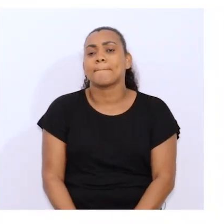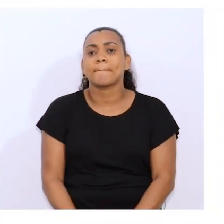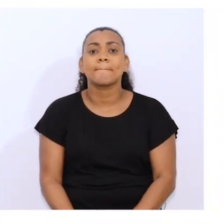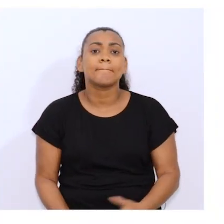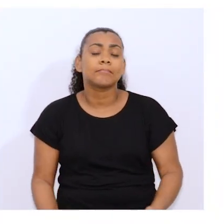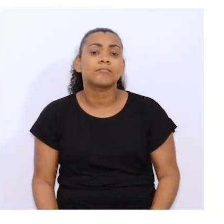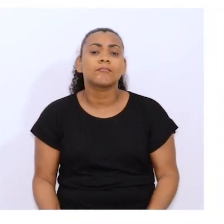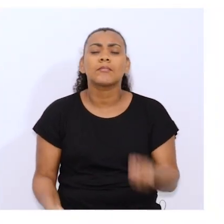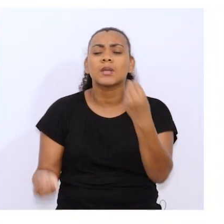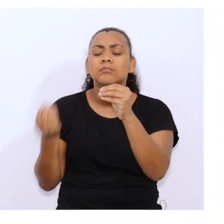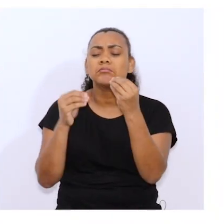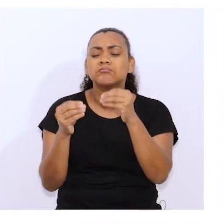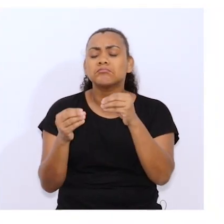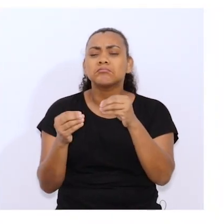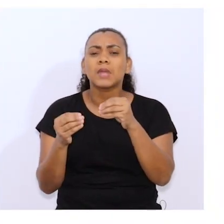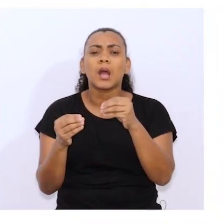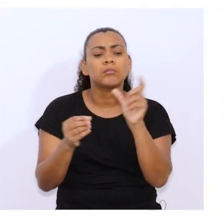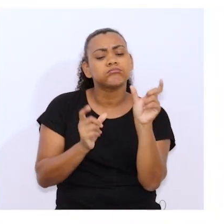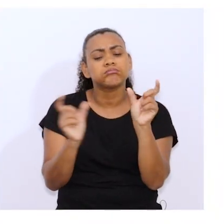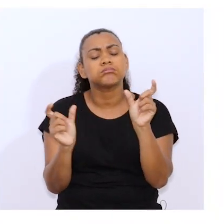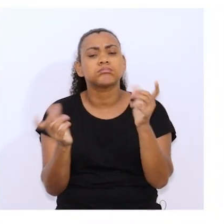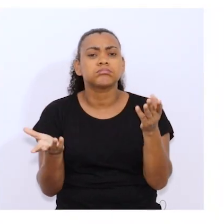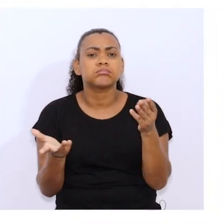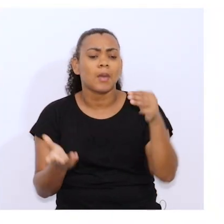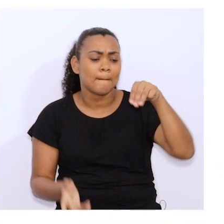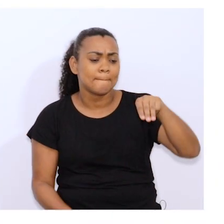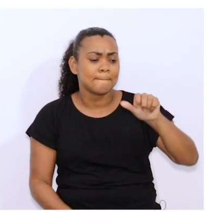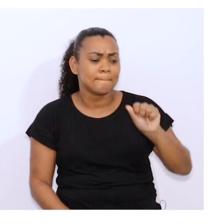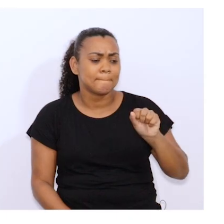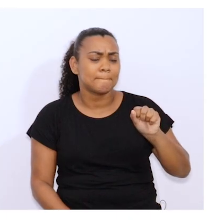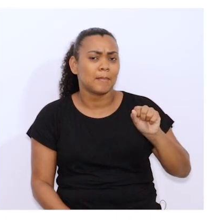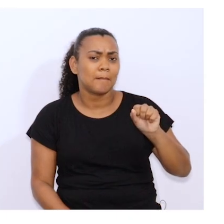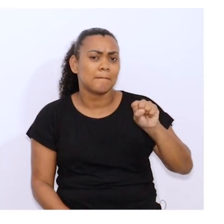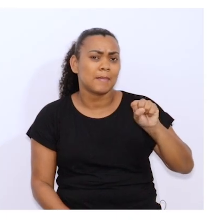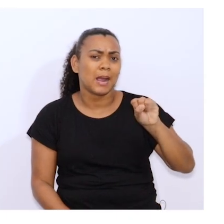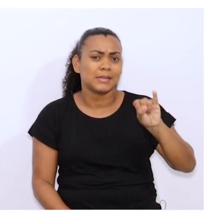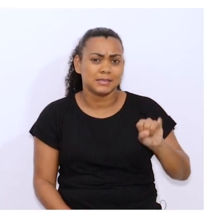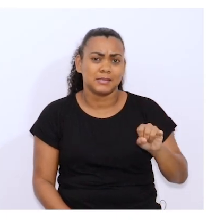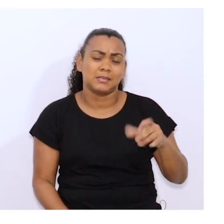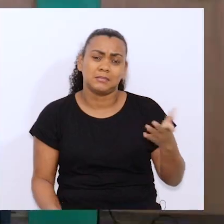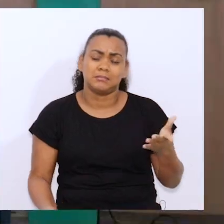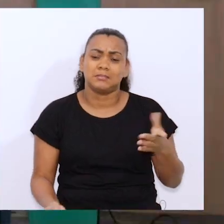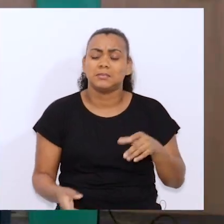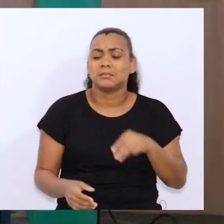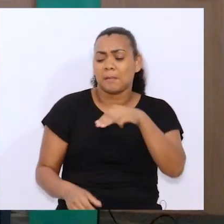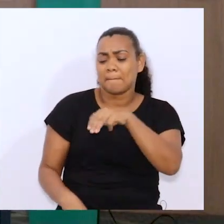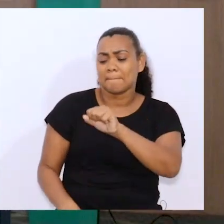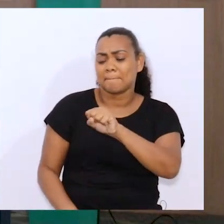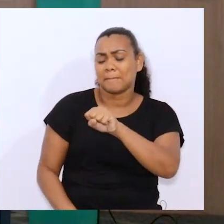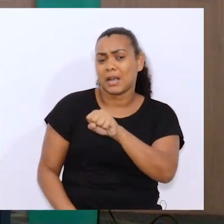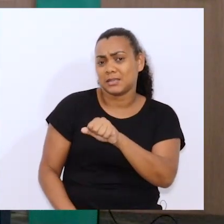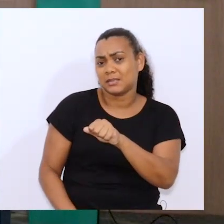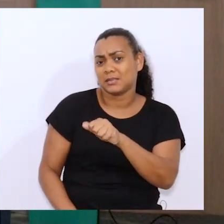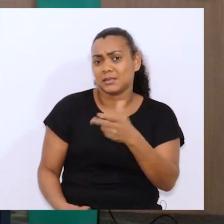Vamos completar com mais e mais. Plantei tomates, mas não nasceu. Temos aí o